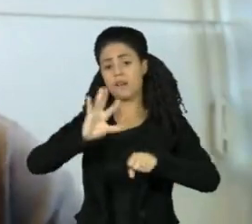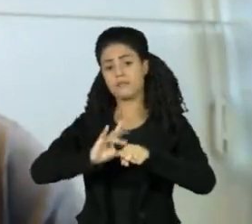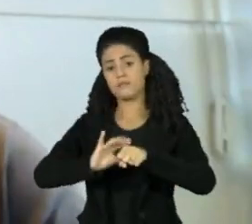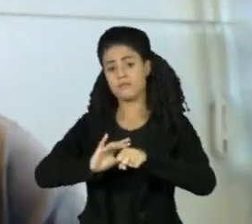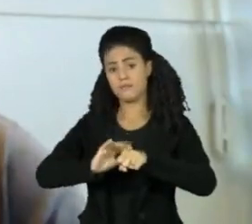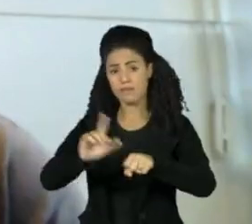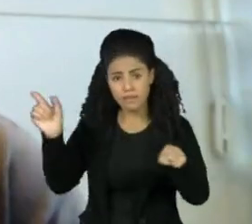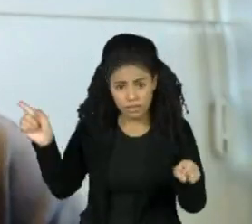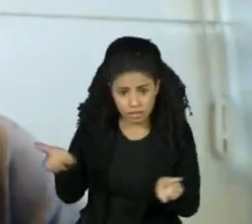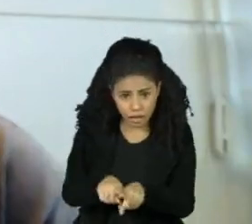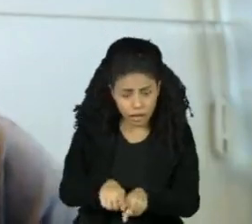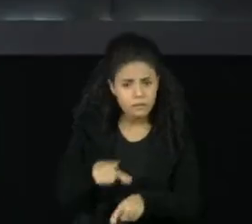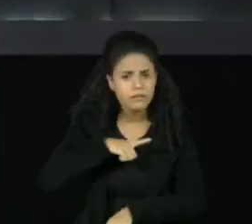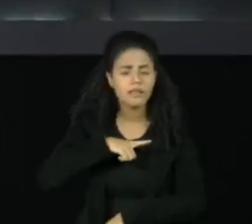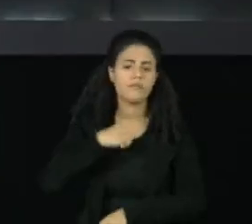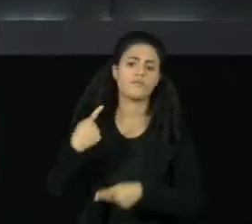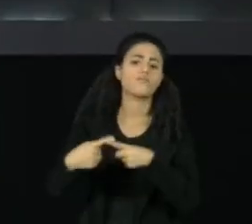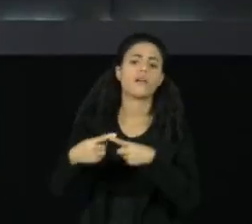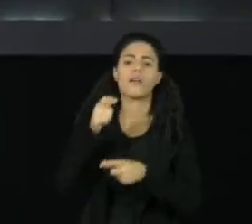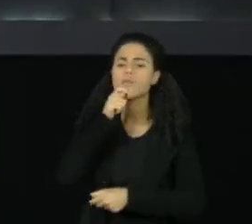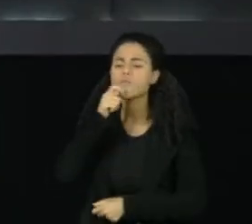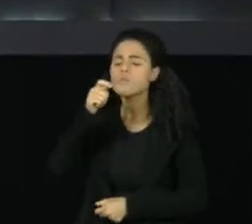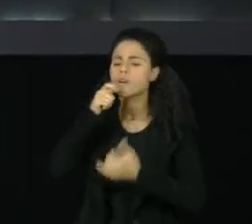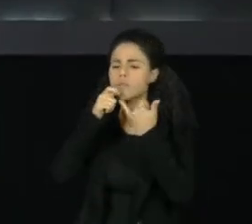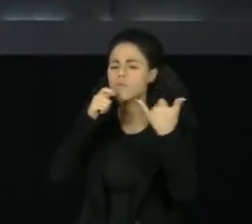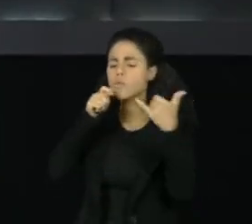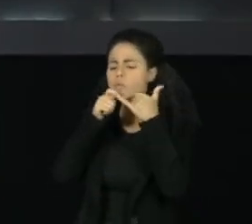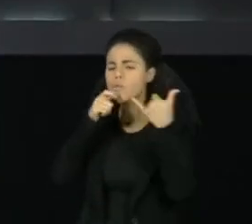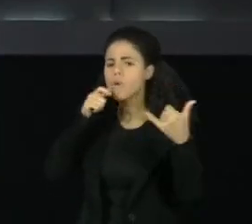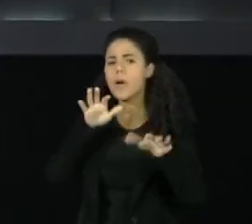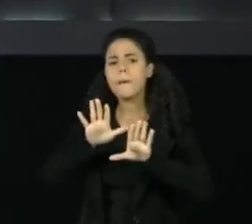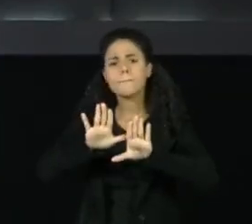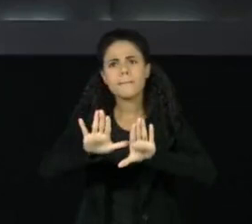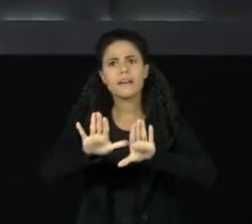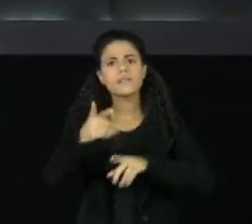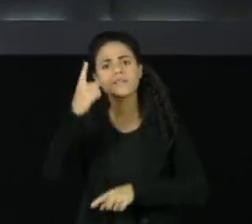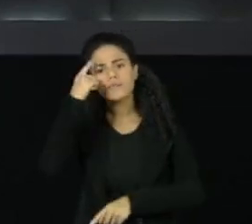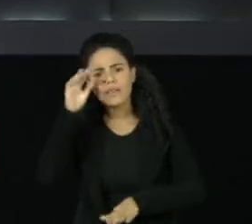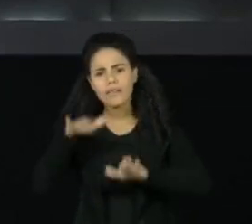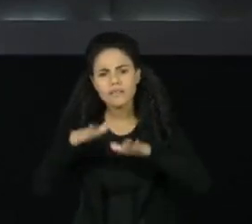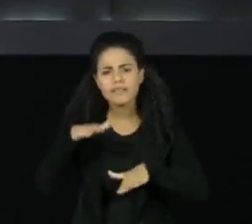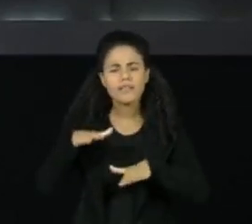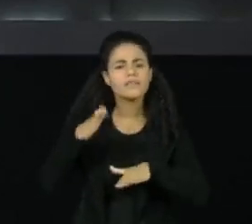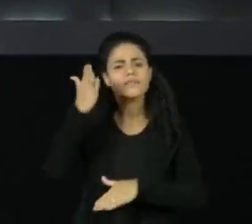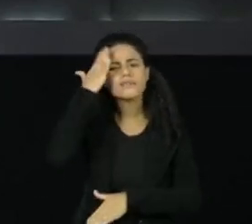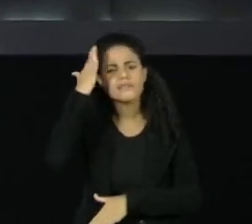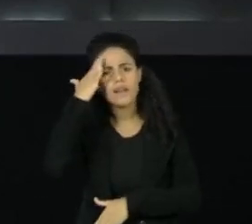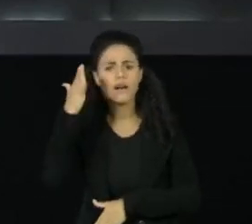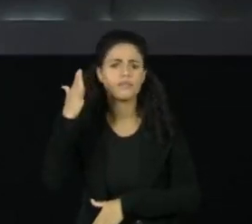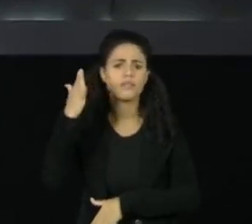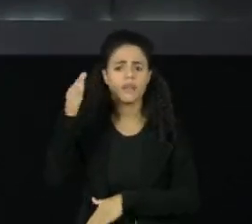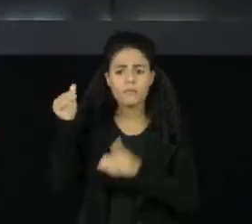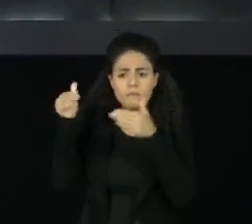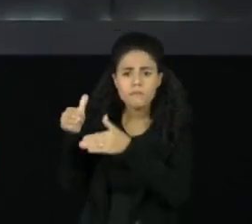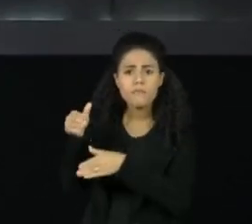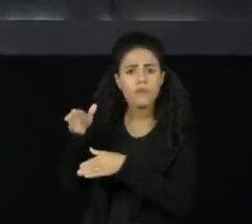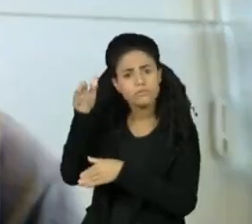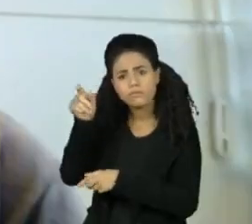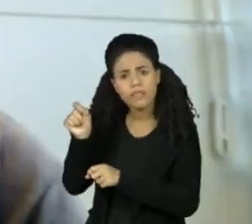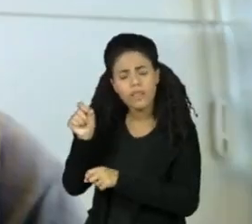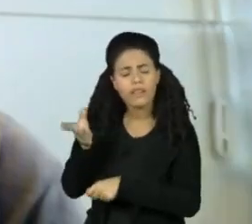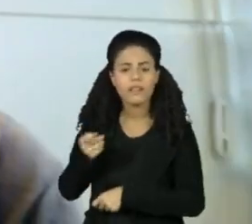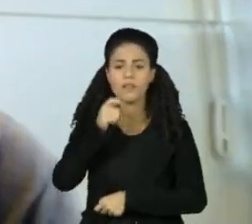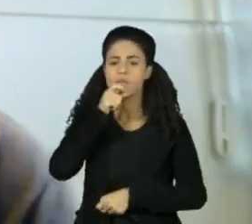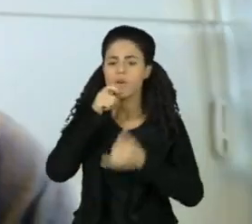são causadas pelo cigarro eletrônico, mas os riscos que já são específicos do cigarro eletrônico. No cigarro